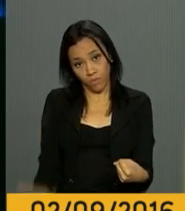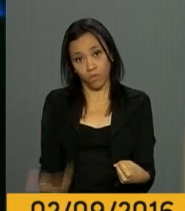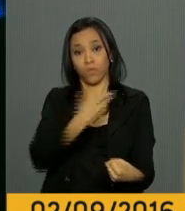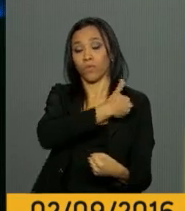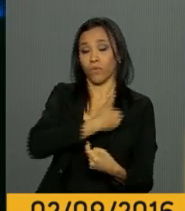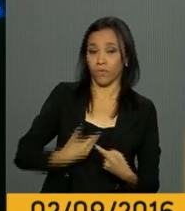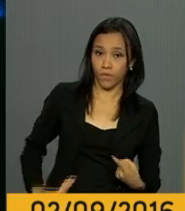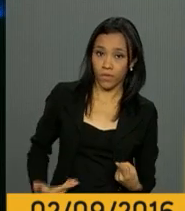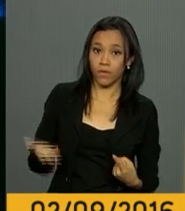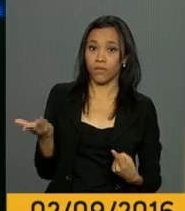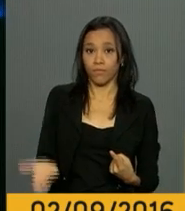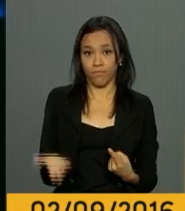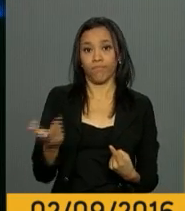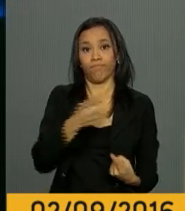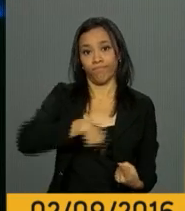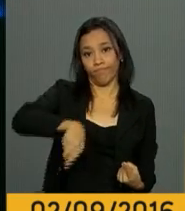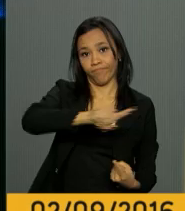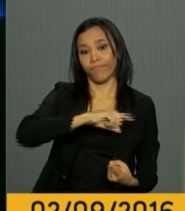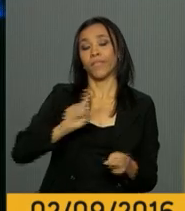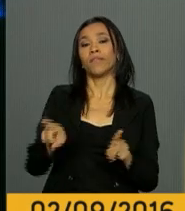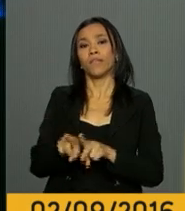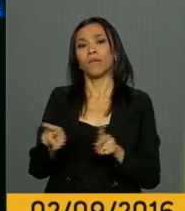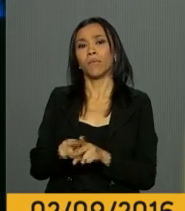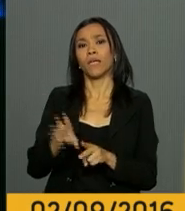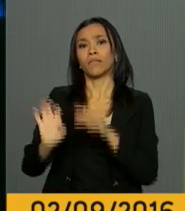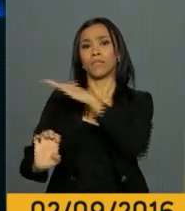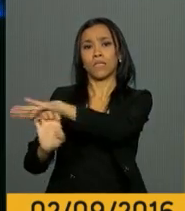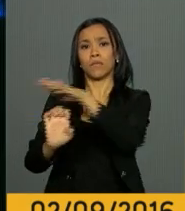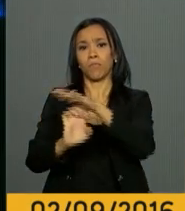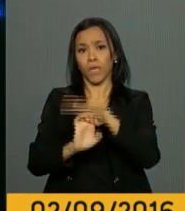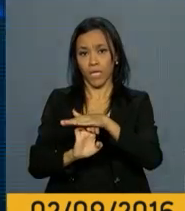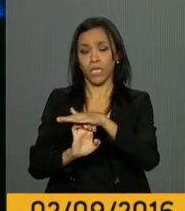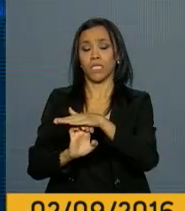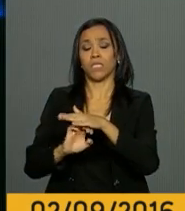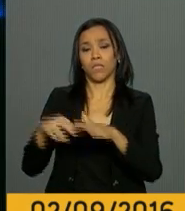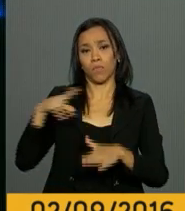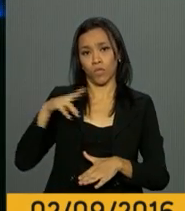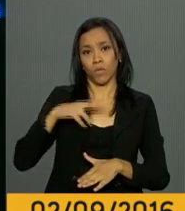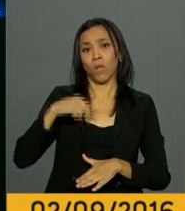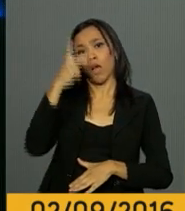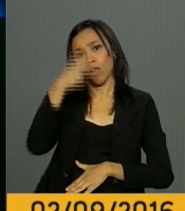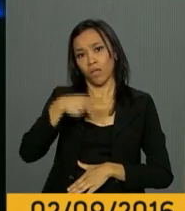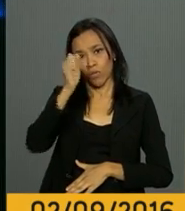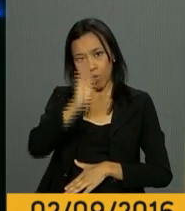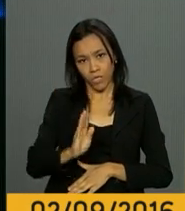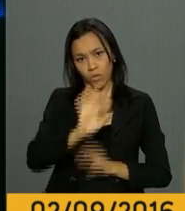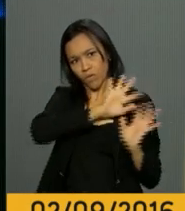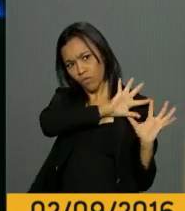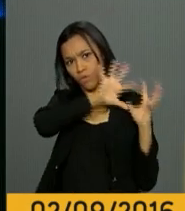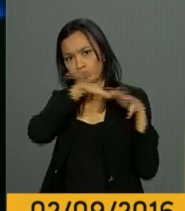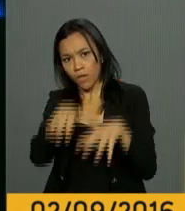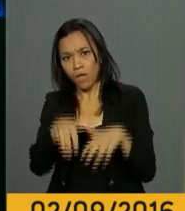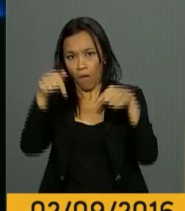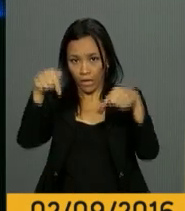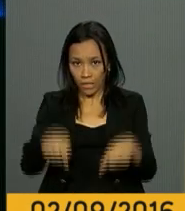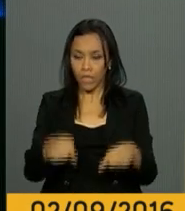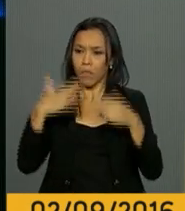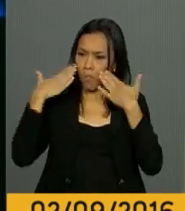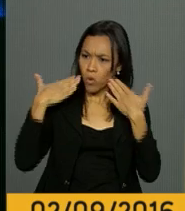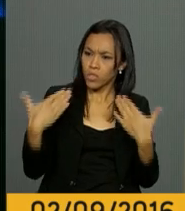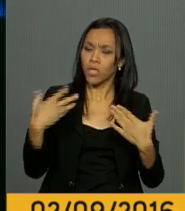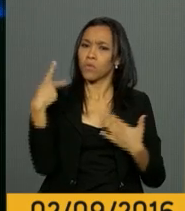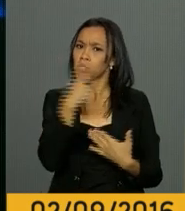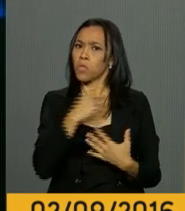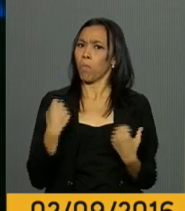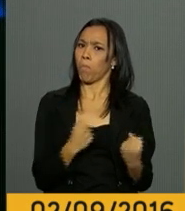público e a iniciativa privada brasileira, que aqui vem dar mostras da sua potencialidade, da sua